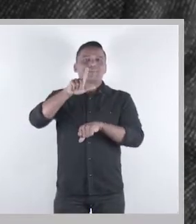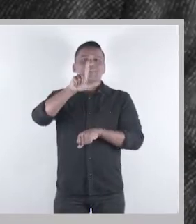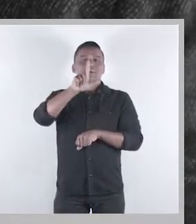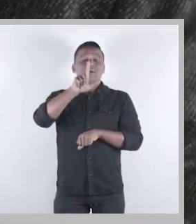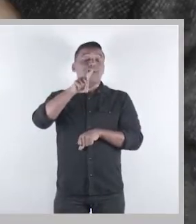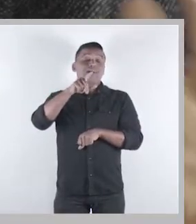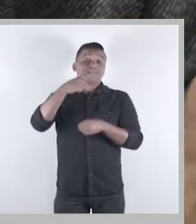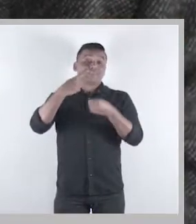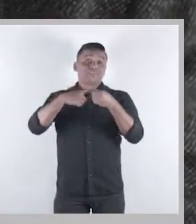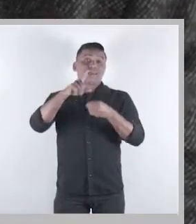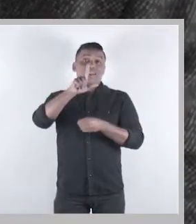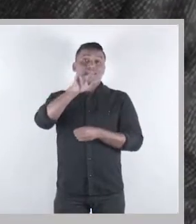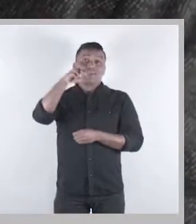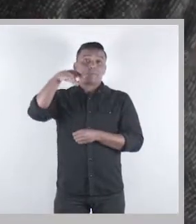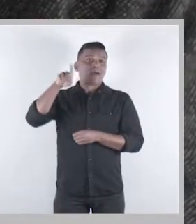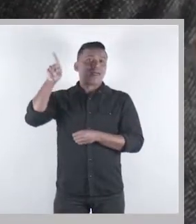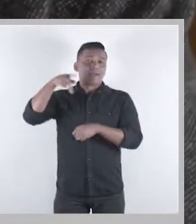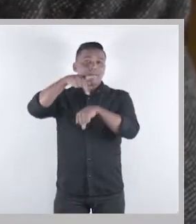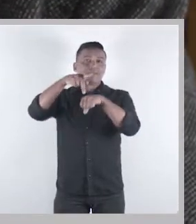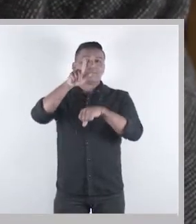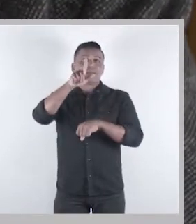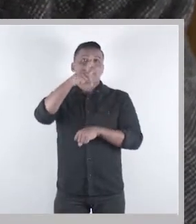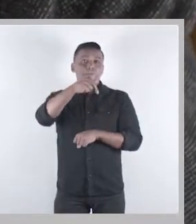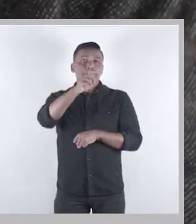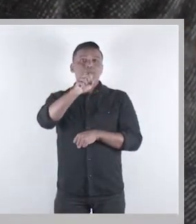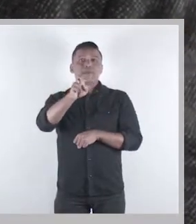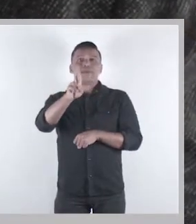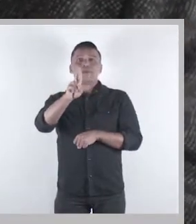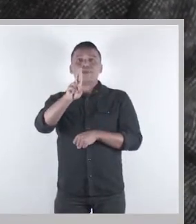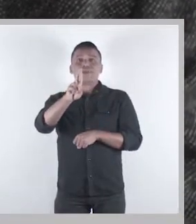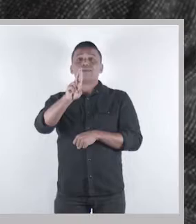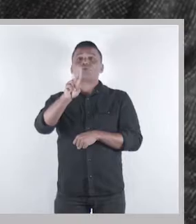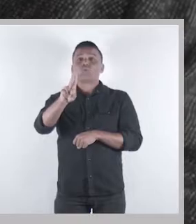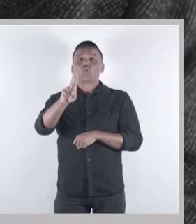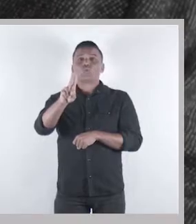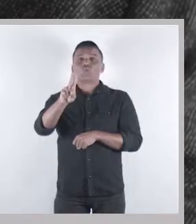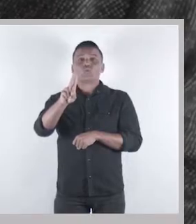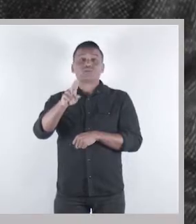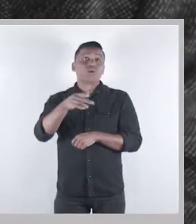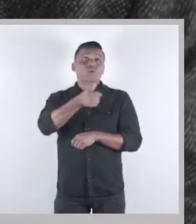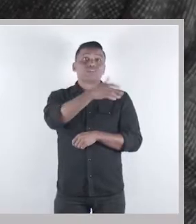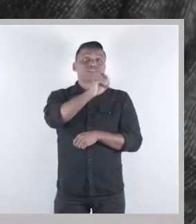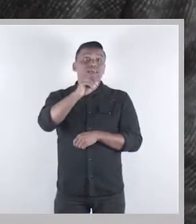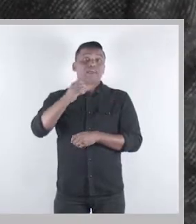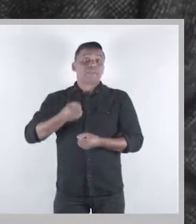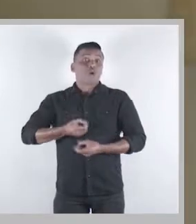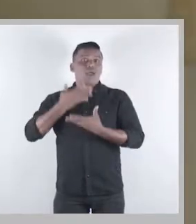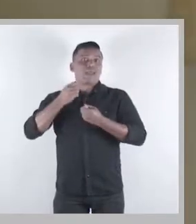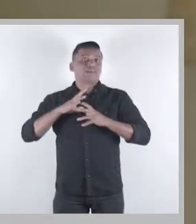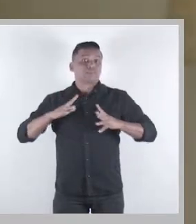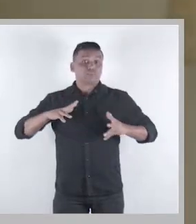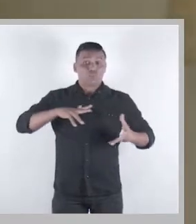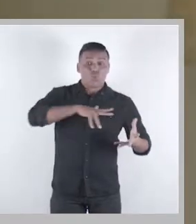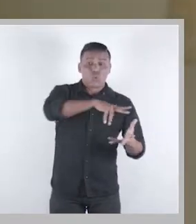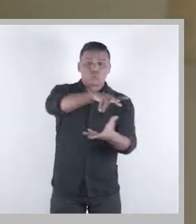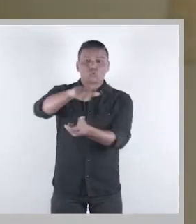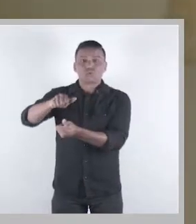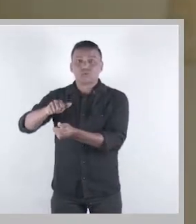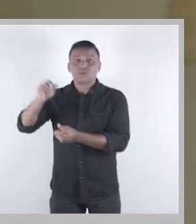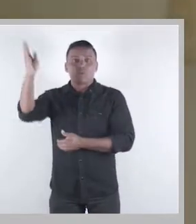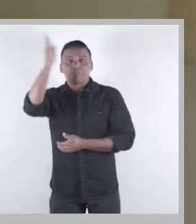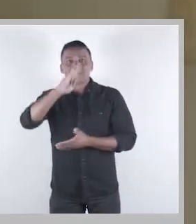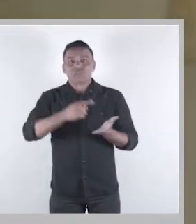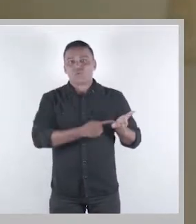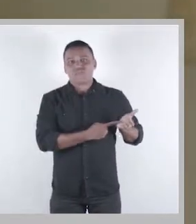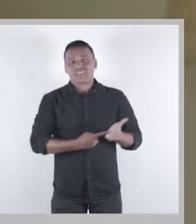é era conseguir moedas no mundo inteiro mas o Brasil era o país convidado daquele ano 2013 E aí